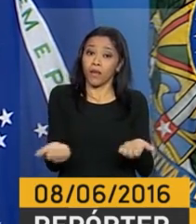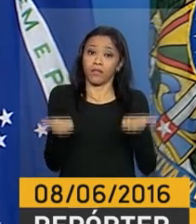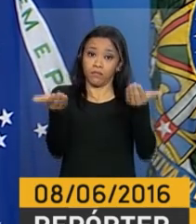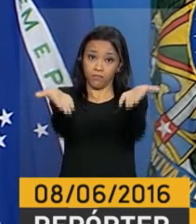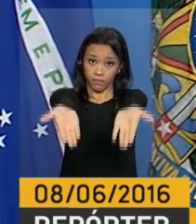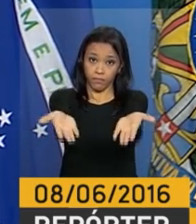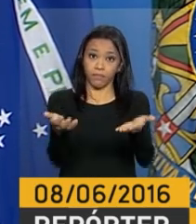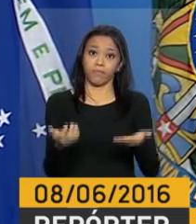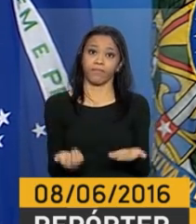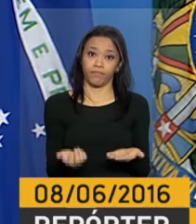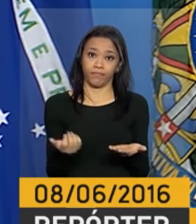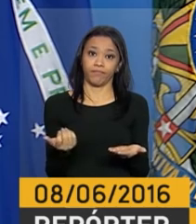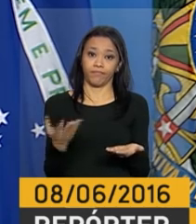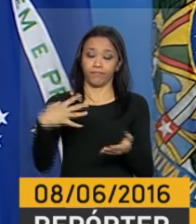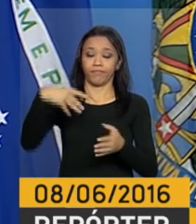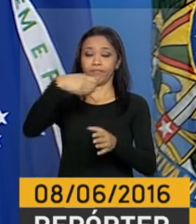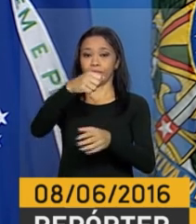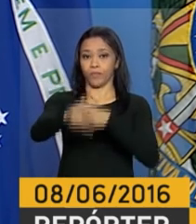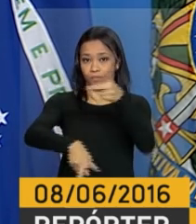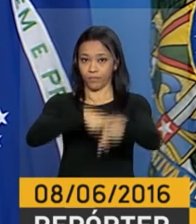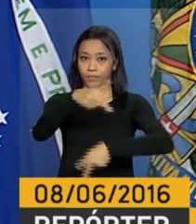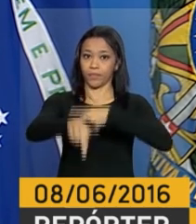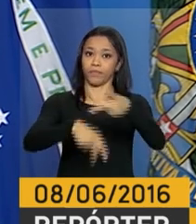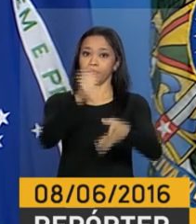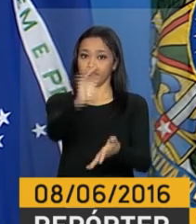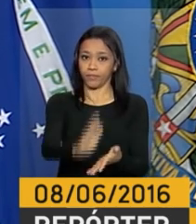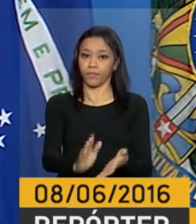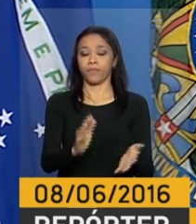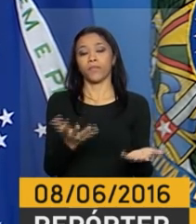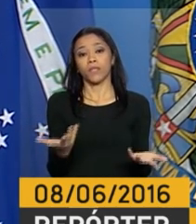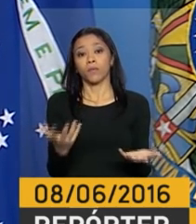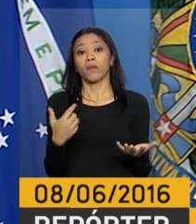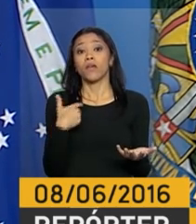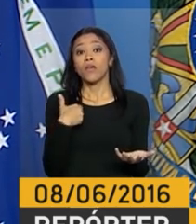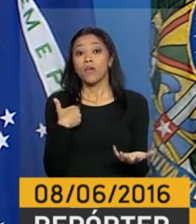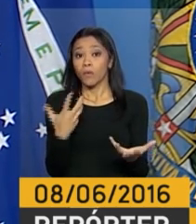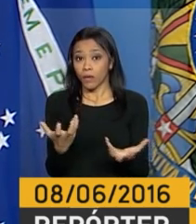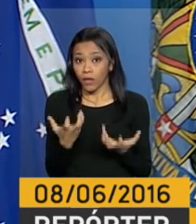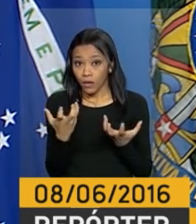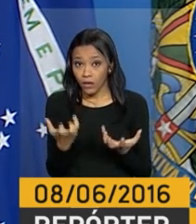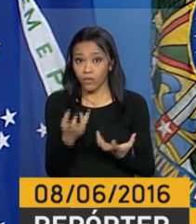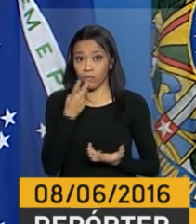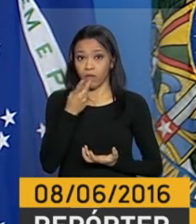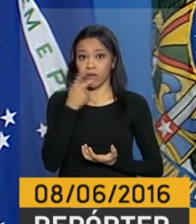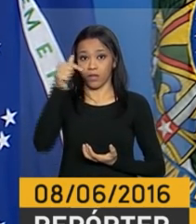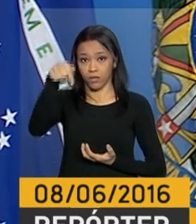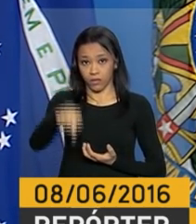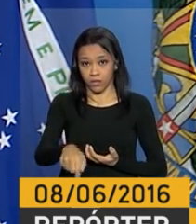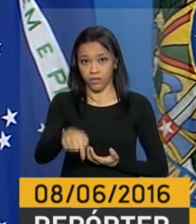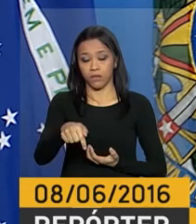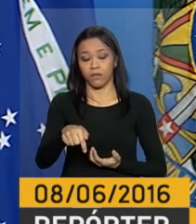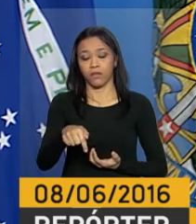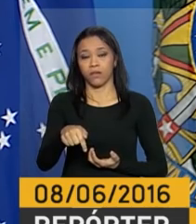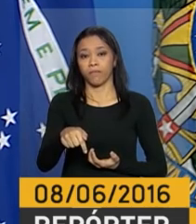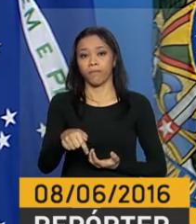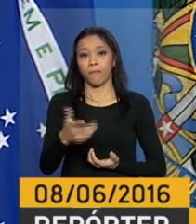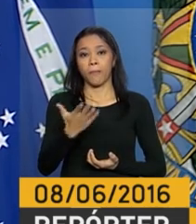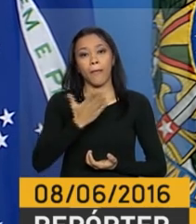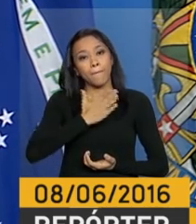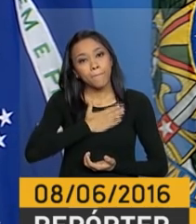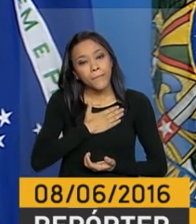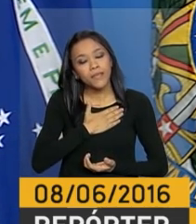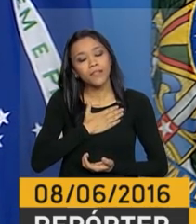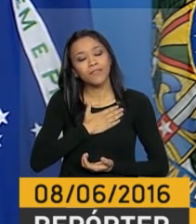eh brasileira e com isto meus amigos eu quero eh registrar a minha